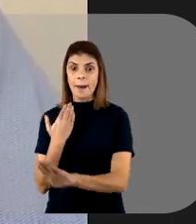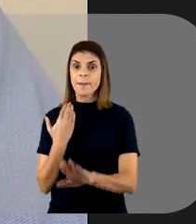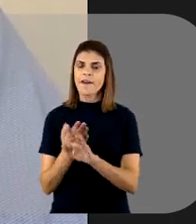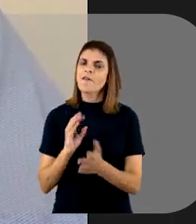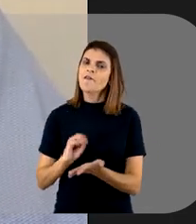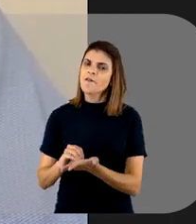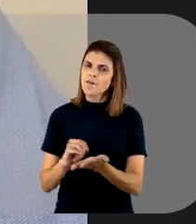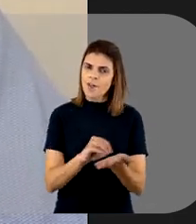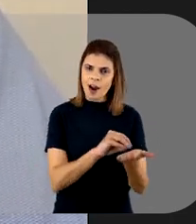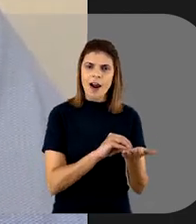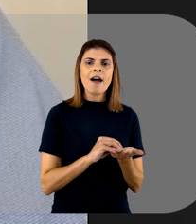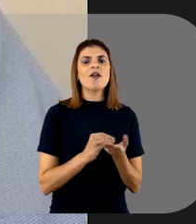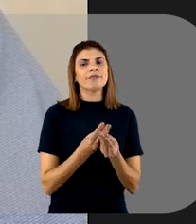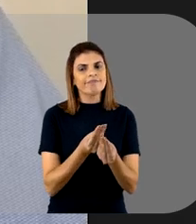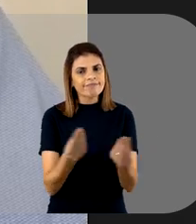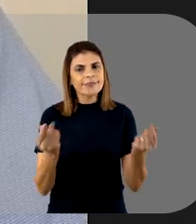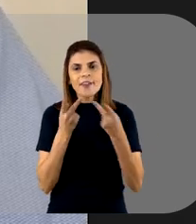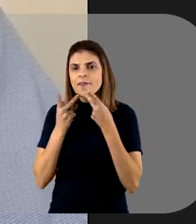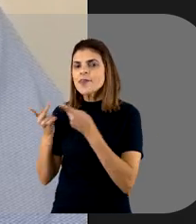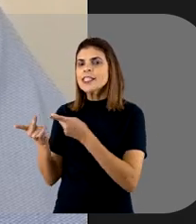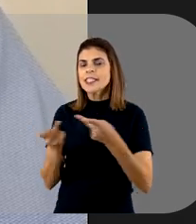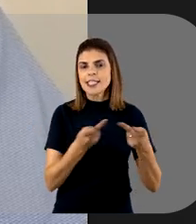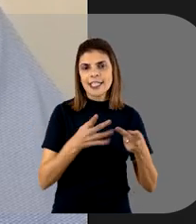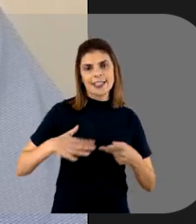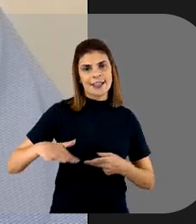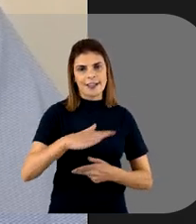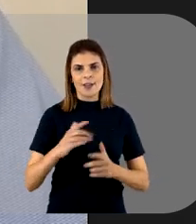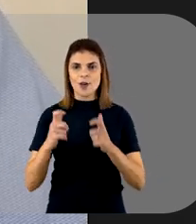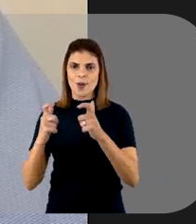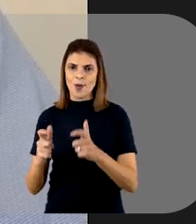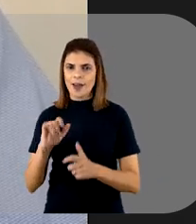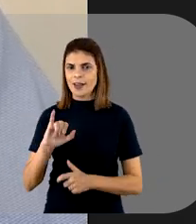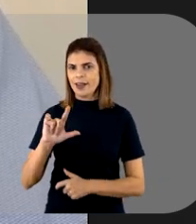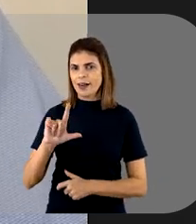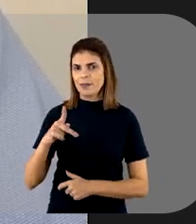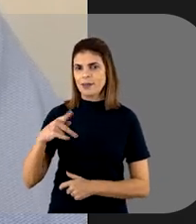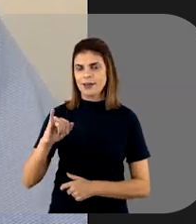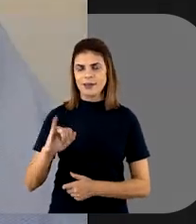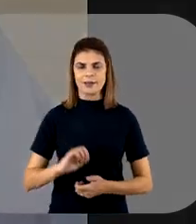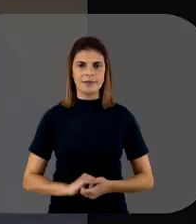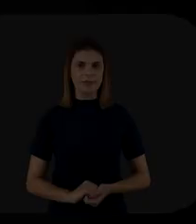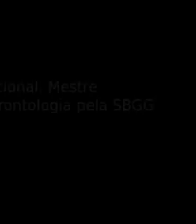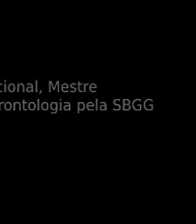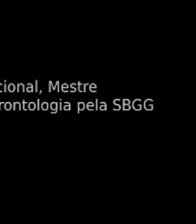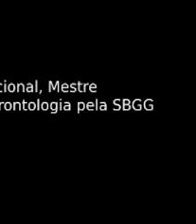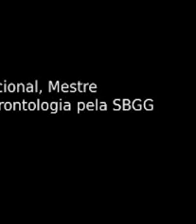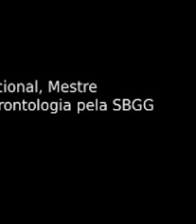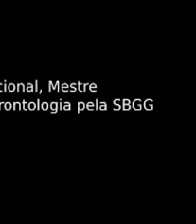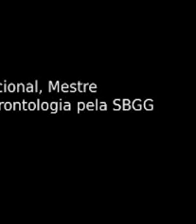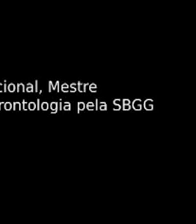físico, né? E da falta também das visitas ainda na LPI